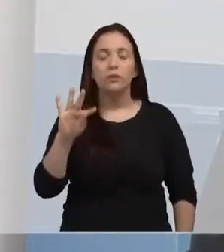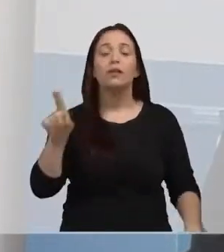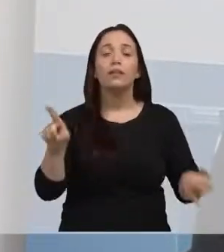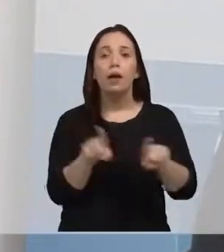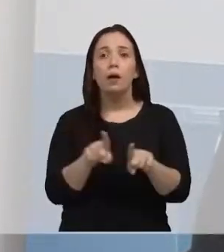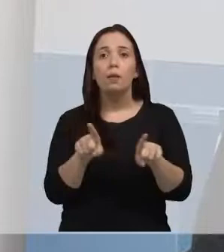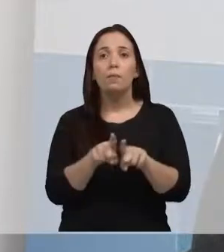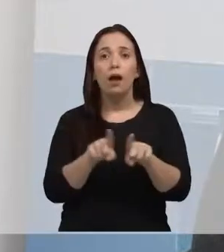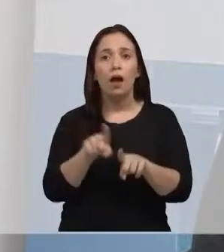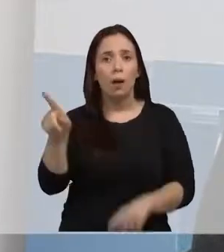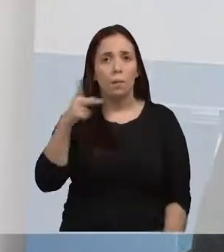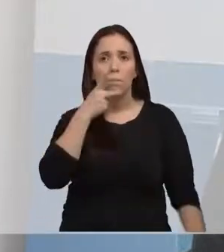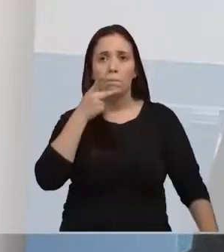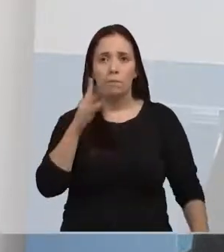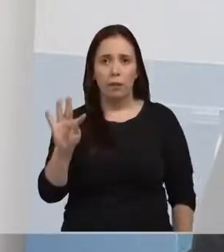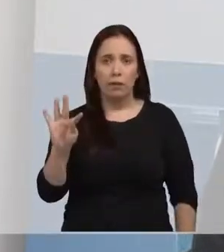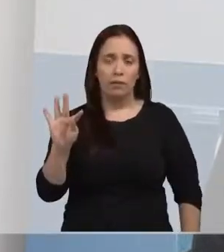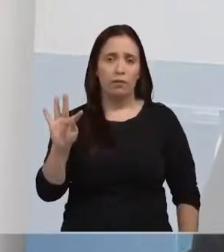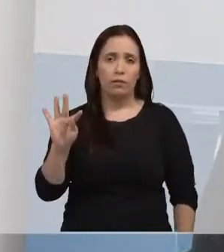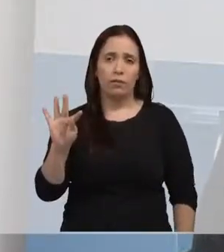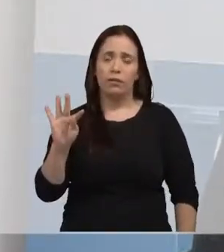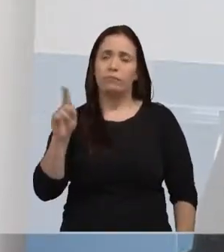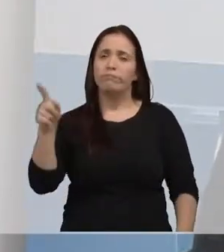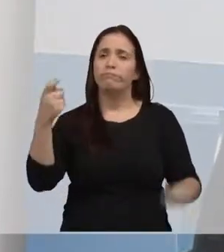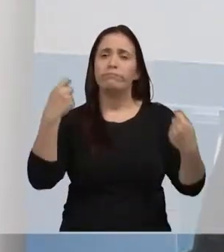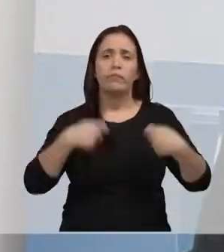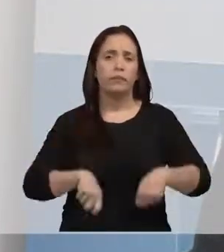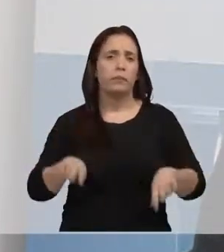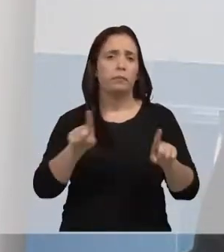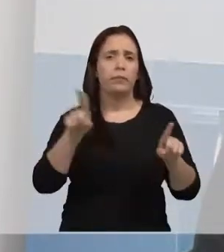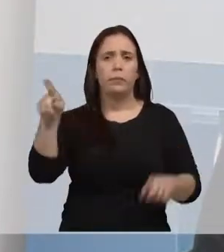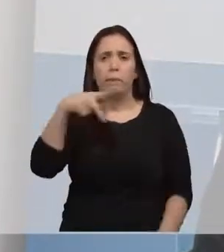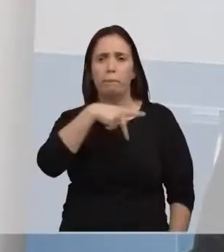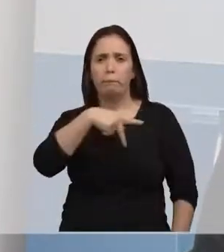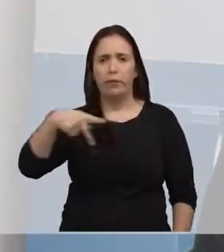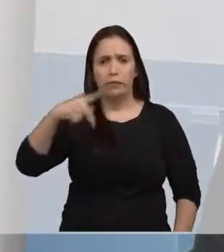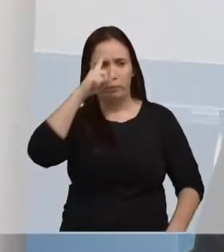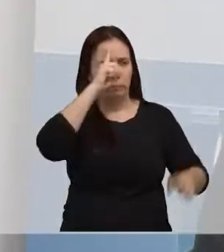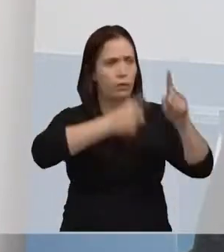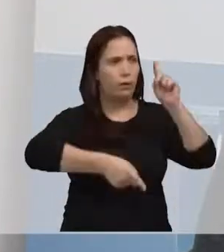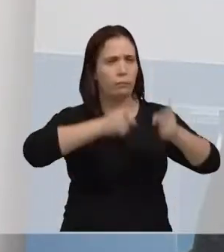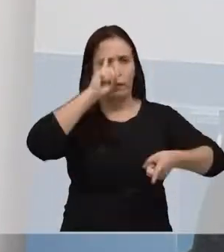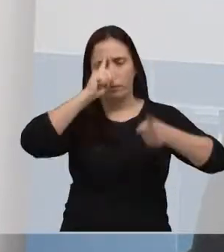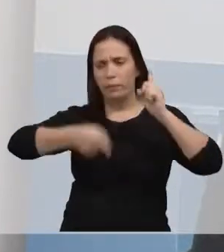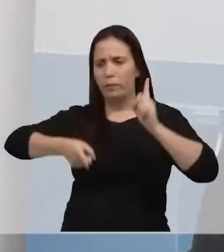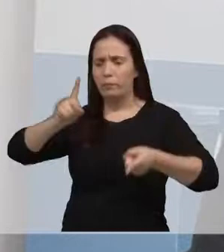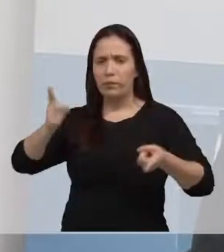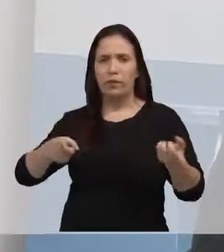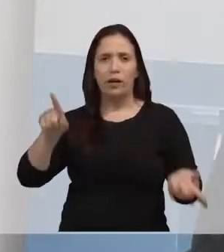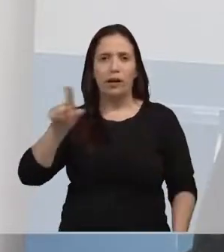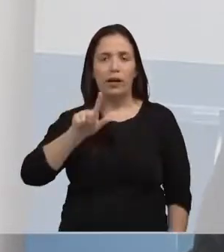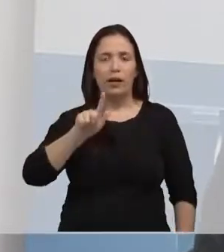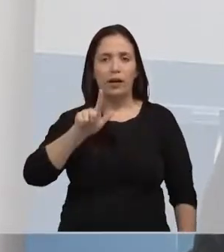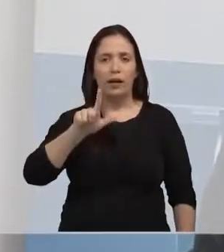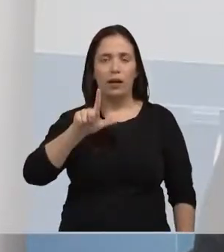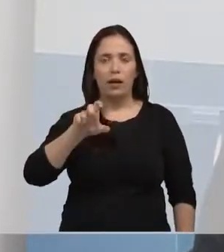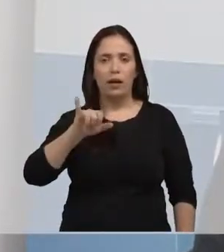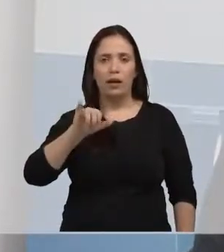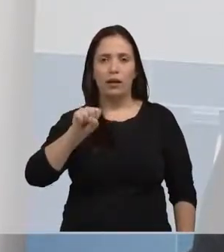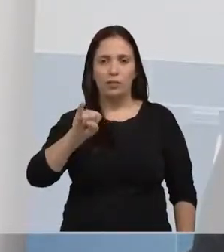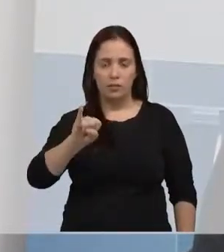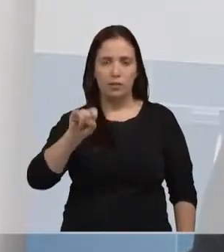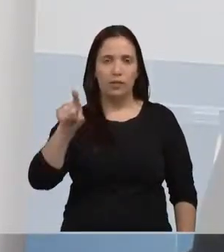e falei também que o PT não merece isso, cara. A condução da presidente do PT, da senhora Gleisi Hoffmann, da bonequinha de luxo lá